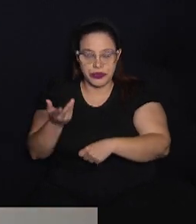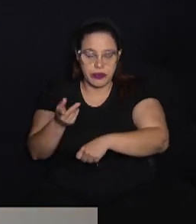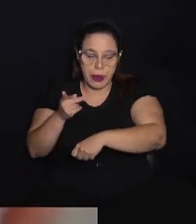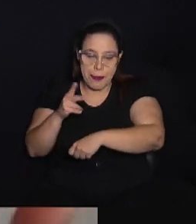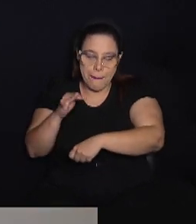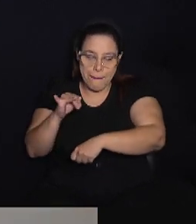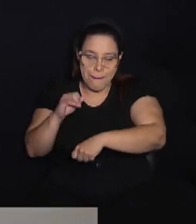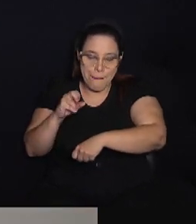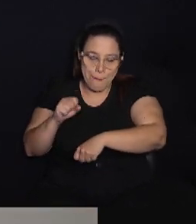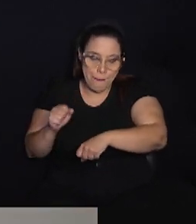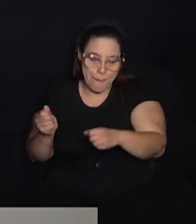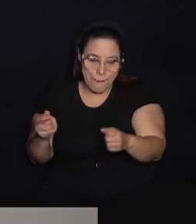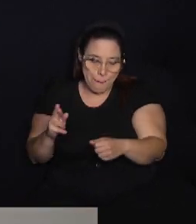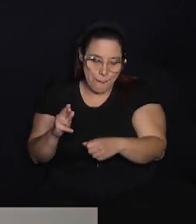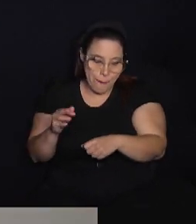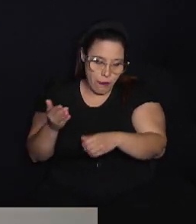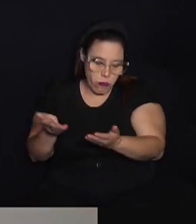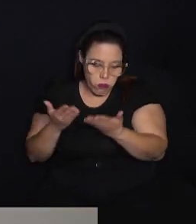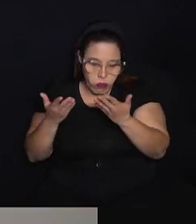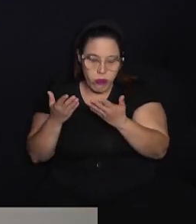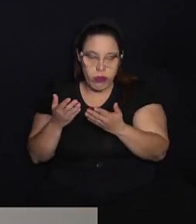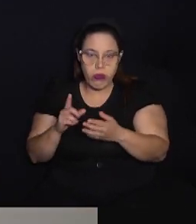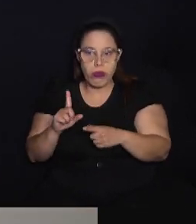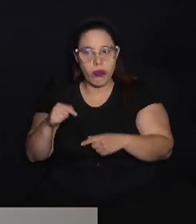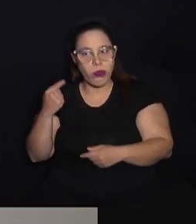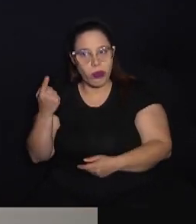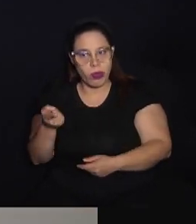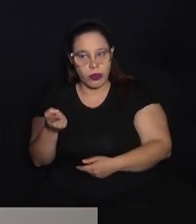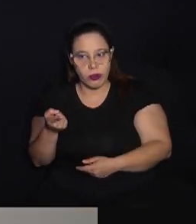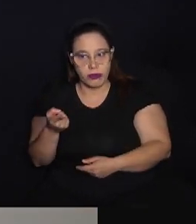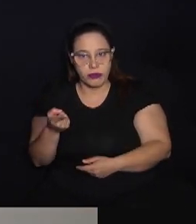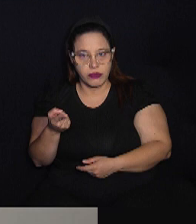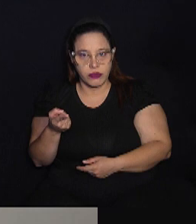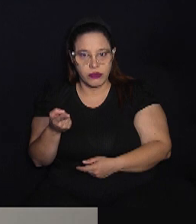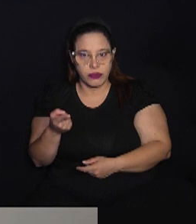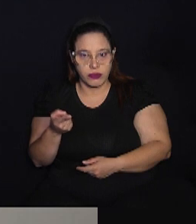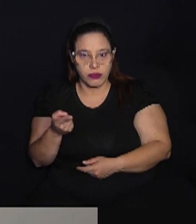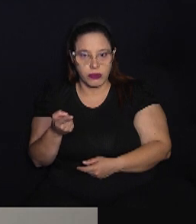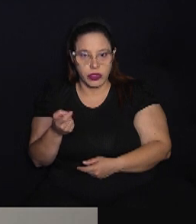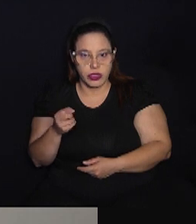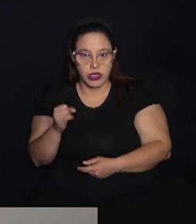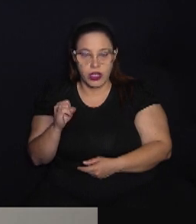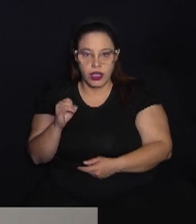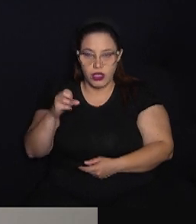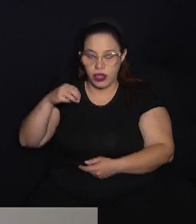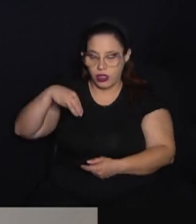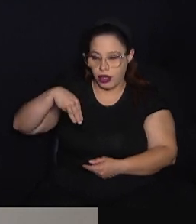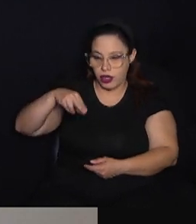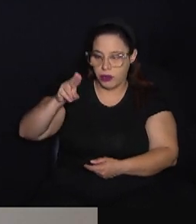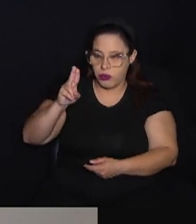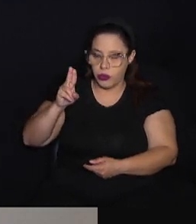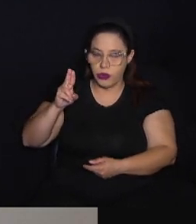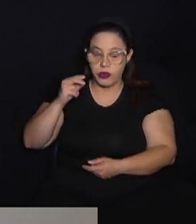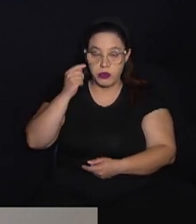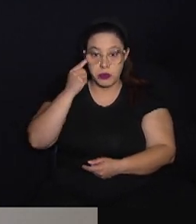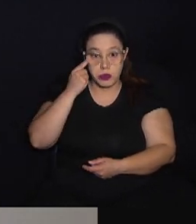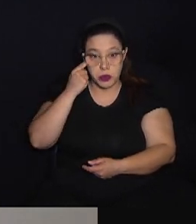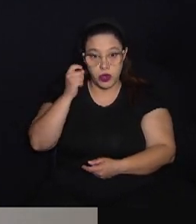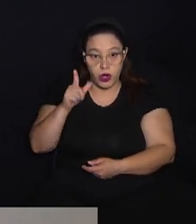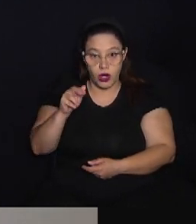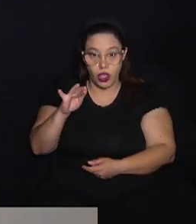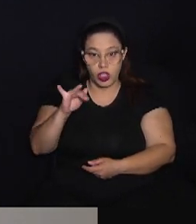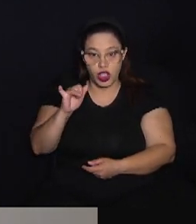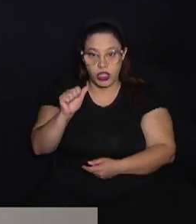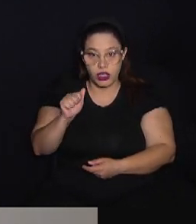pigmentar, estimular a pigmentação, quanto a inibir a atividade imunológica, então fazendo com que